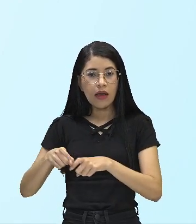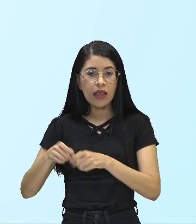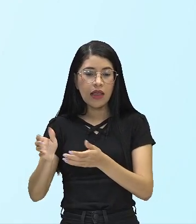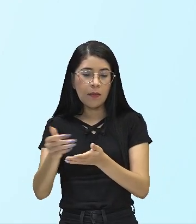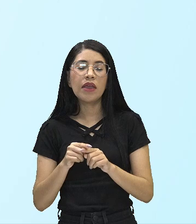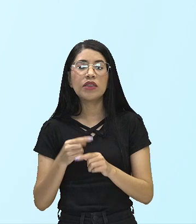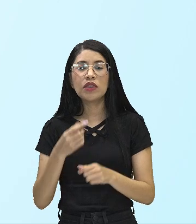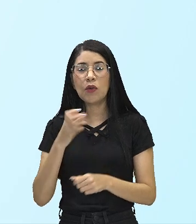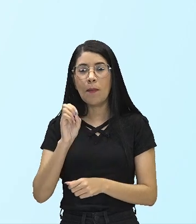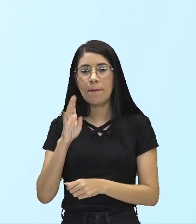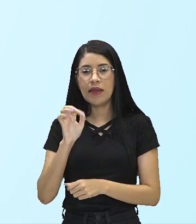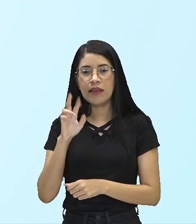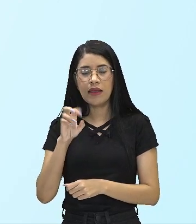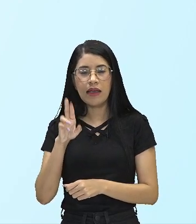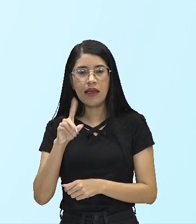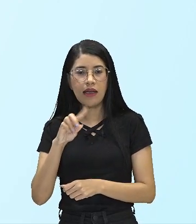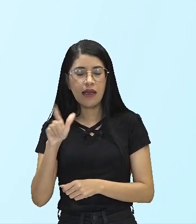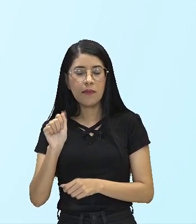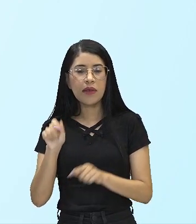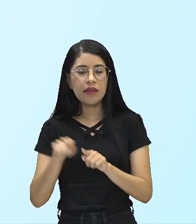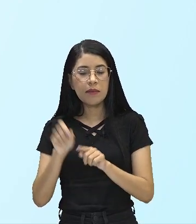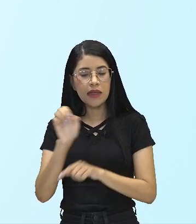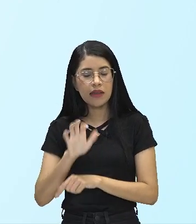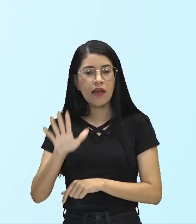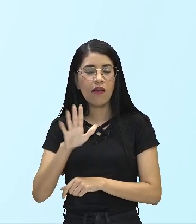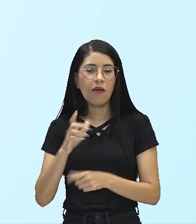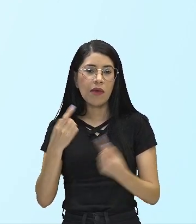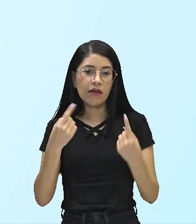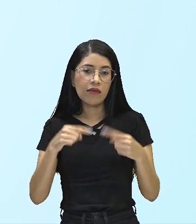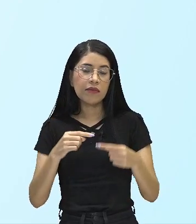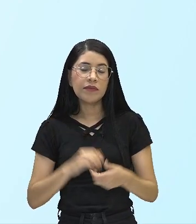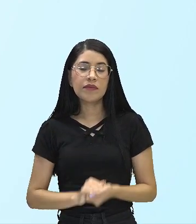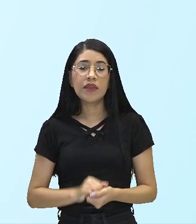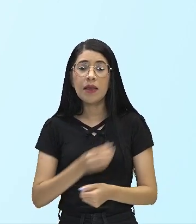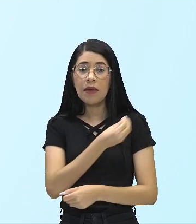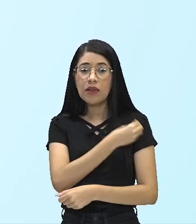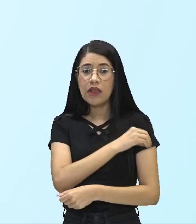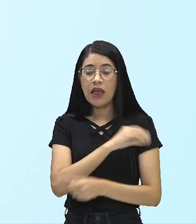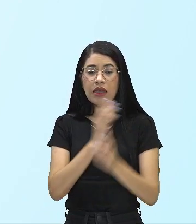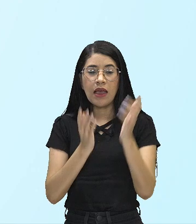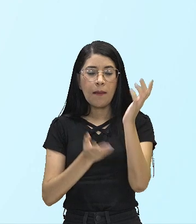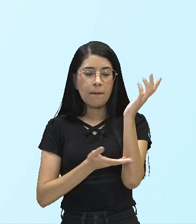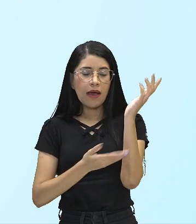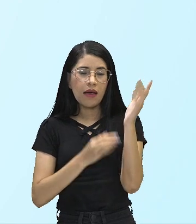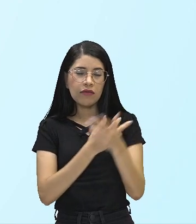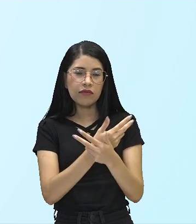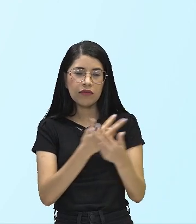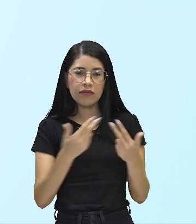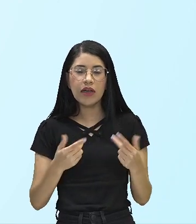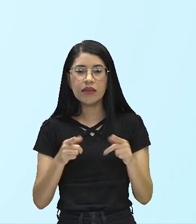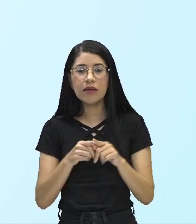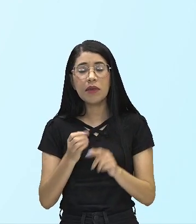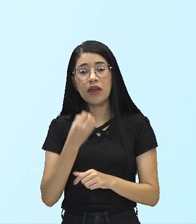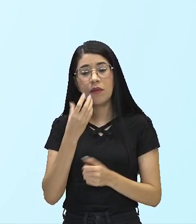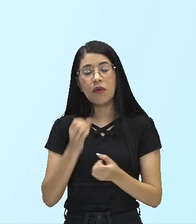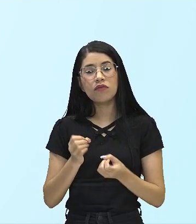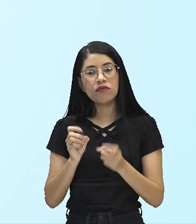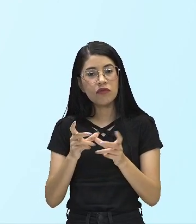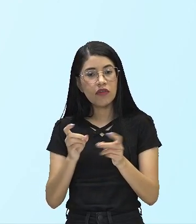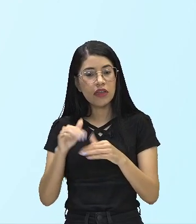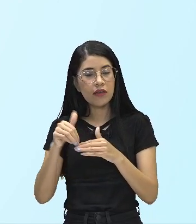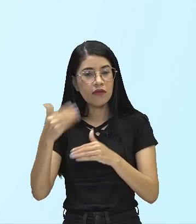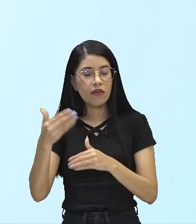atividades econômicas e as características durante esse período. O mapa mostra as áreas produtoras dos